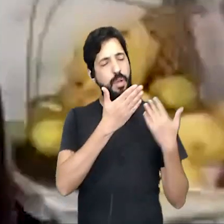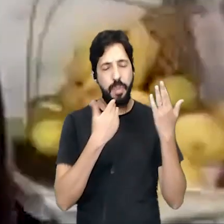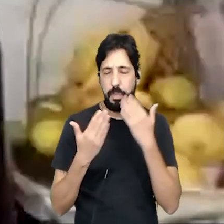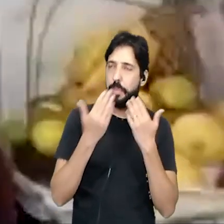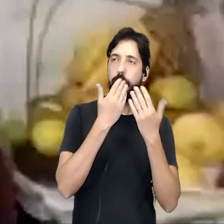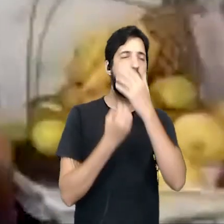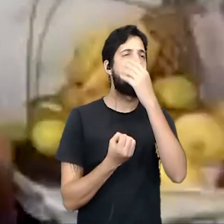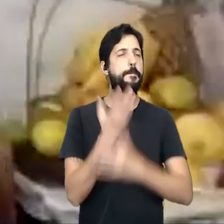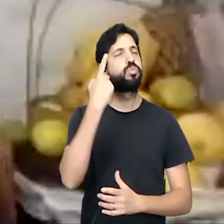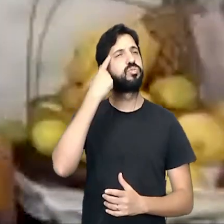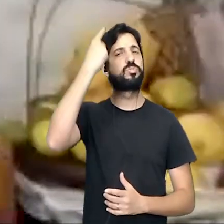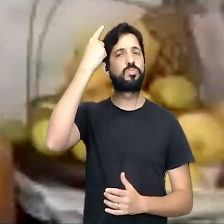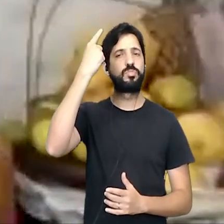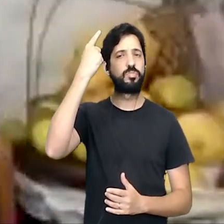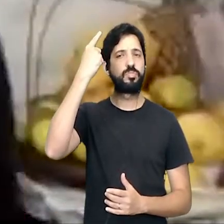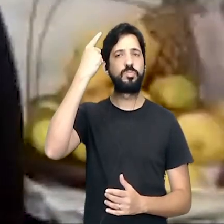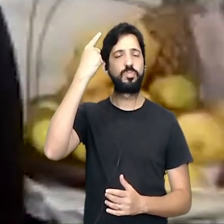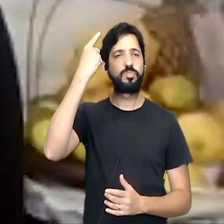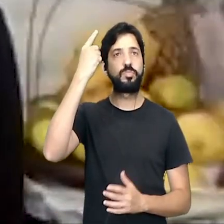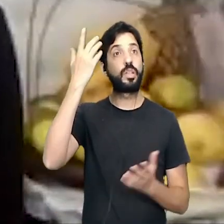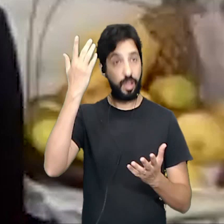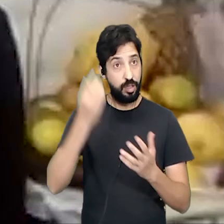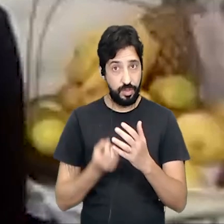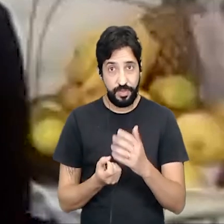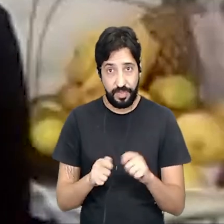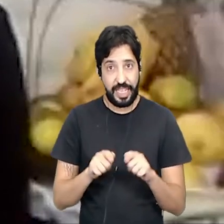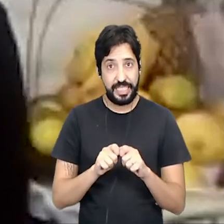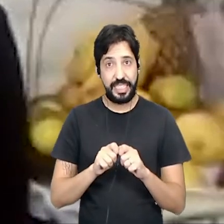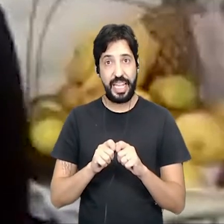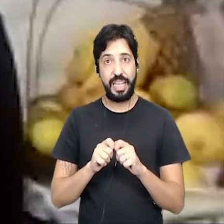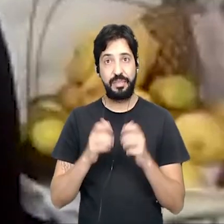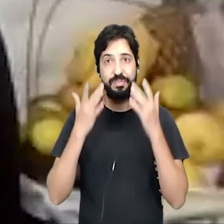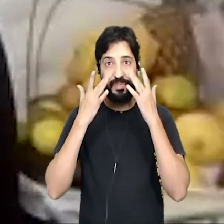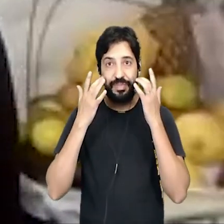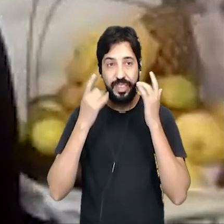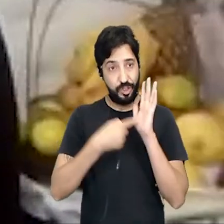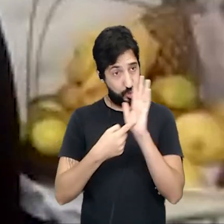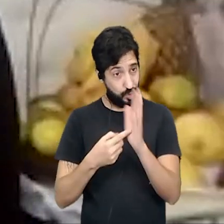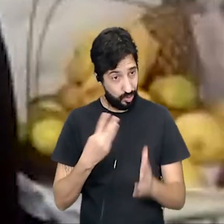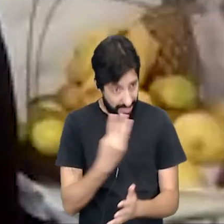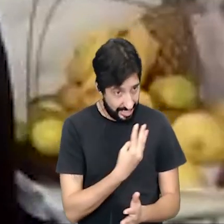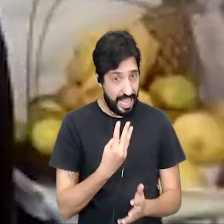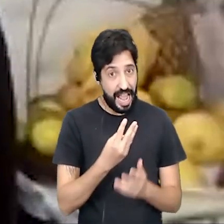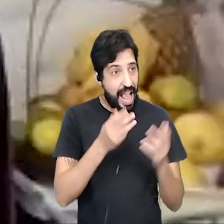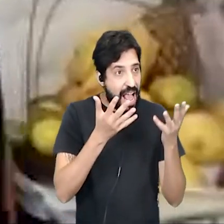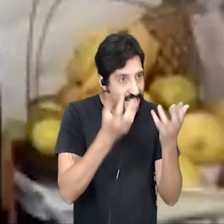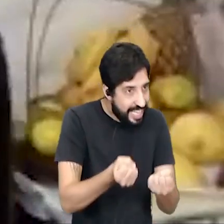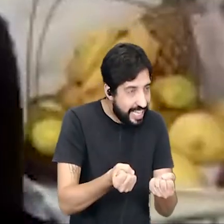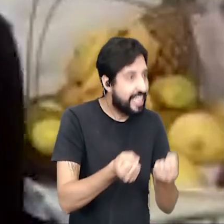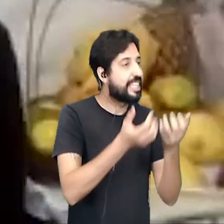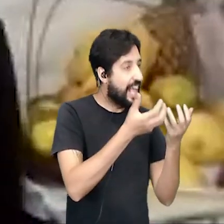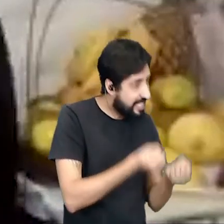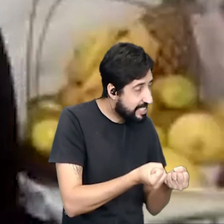conversas, emergiu essa ideia de vamos criar um espetáculo juntos? Ailton, você